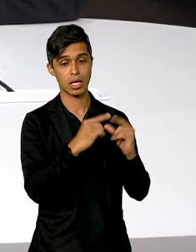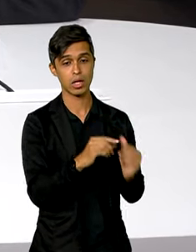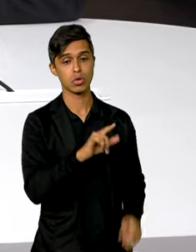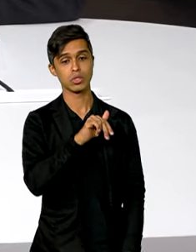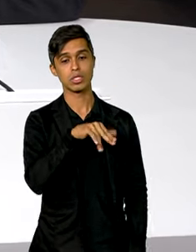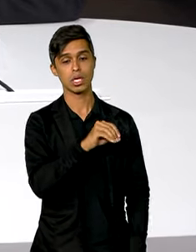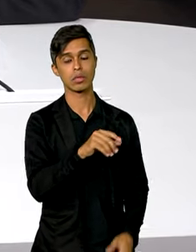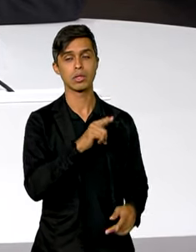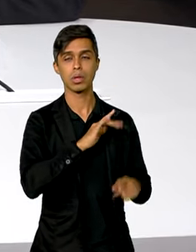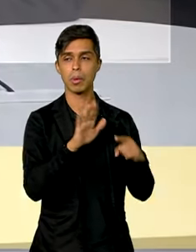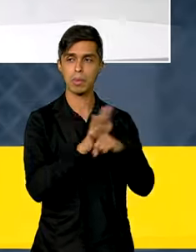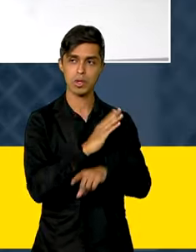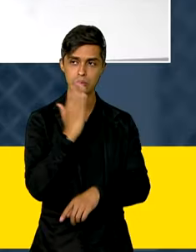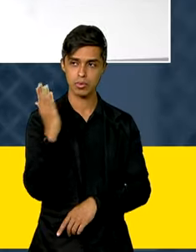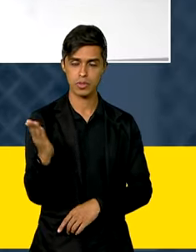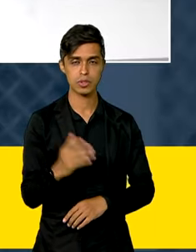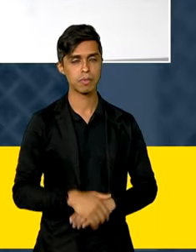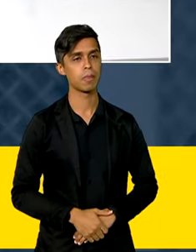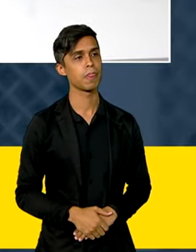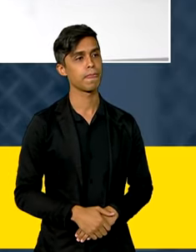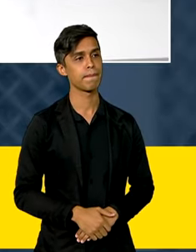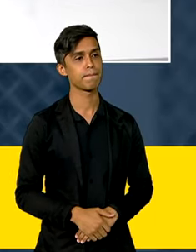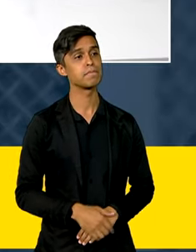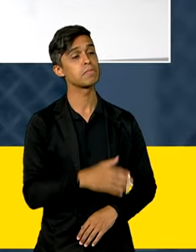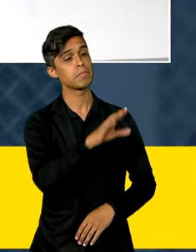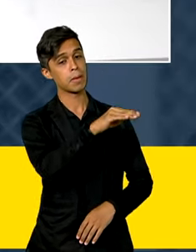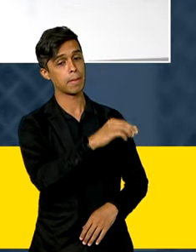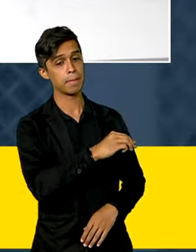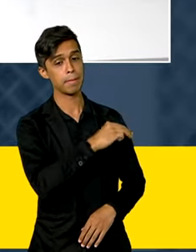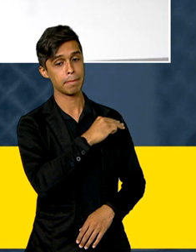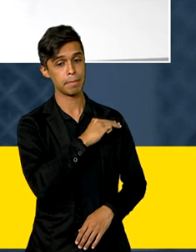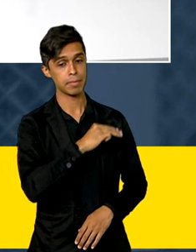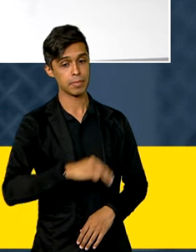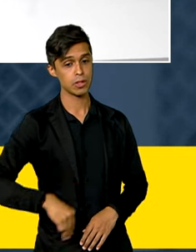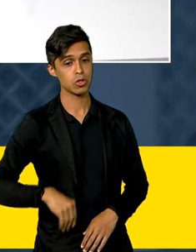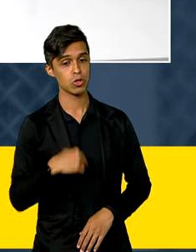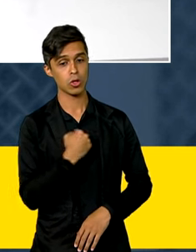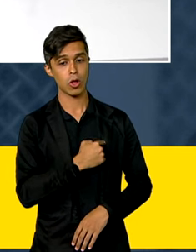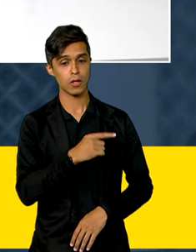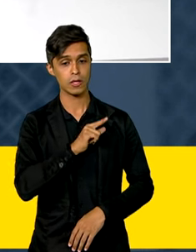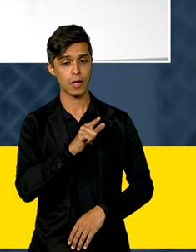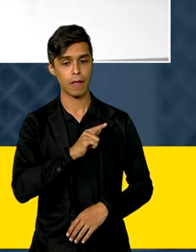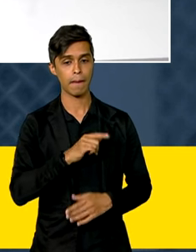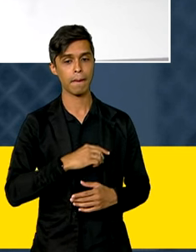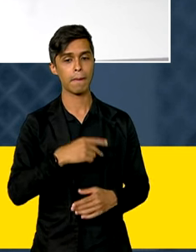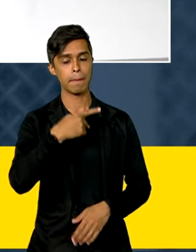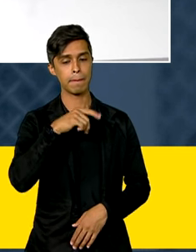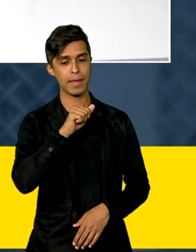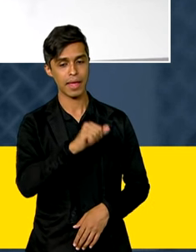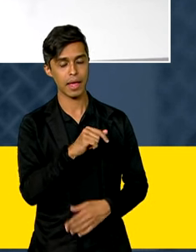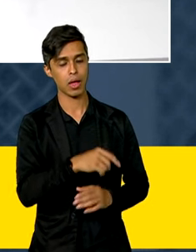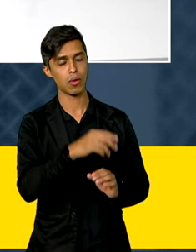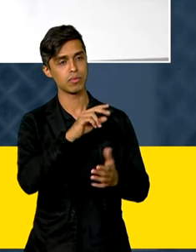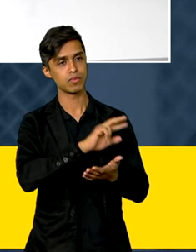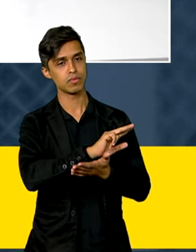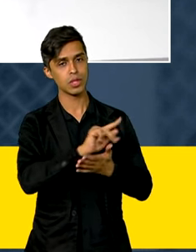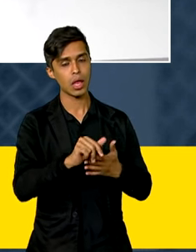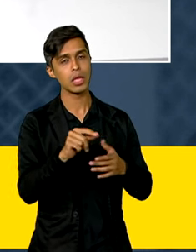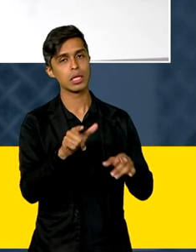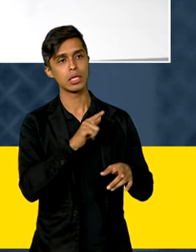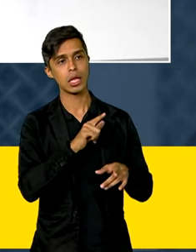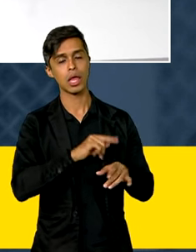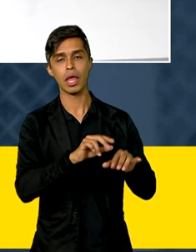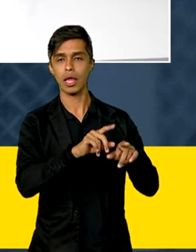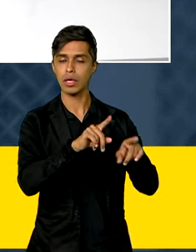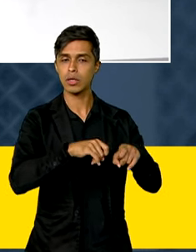também têm uma pergunta para o senhor. Ministro, aqui a gente estava falando sobre o programa de aquisição de alimentos, o PA, e a gente também tem os depoimentos de